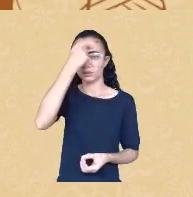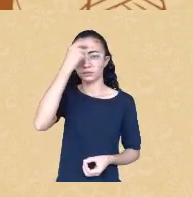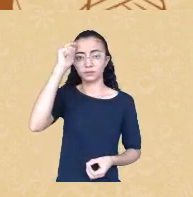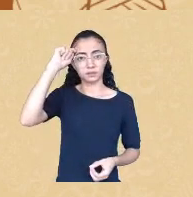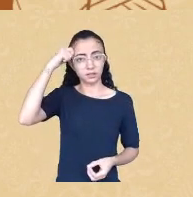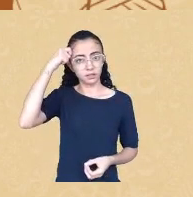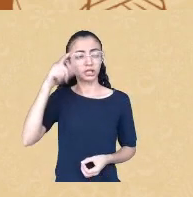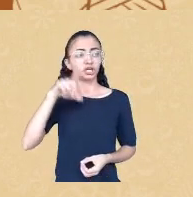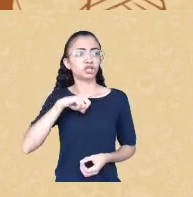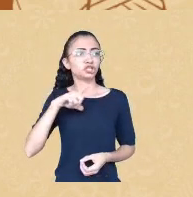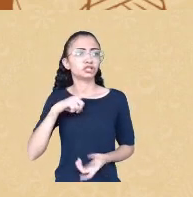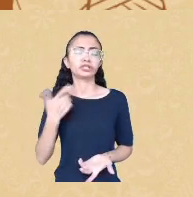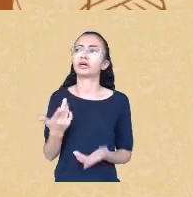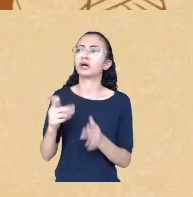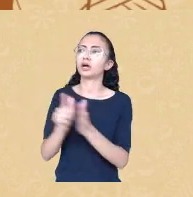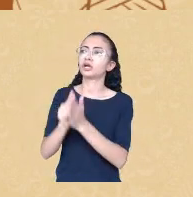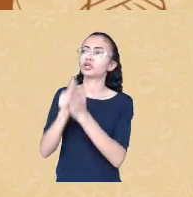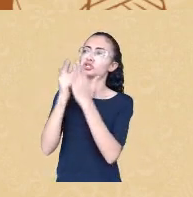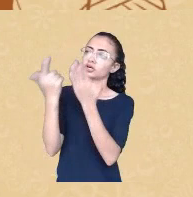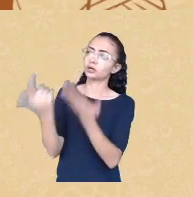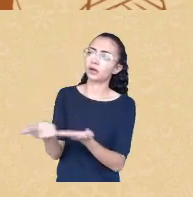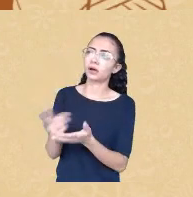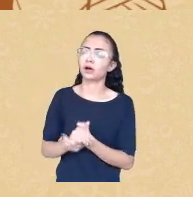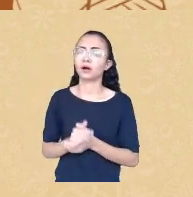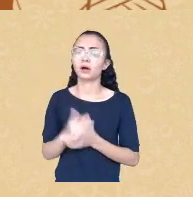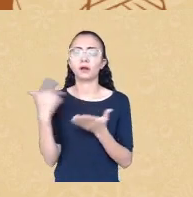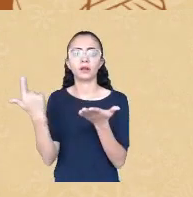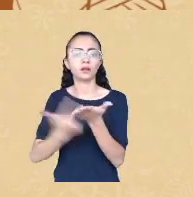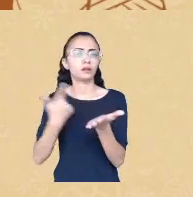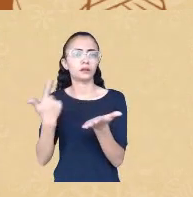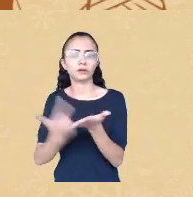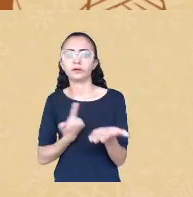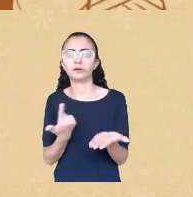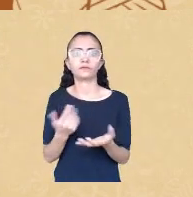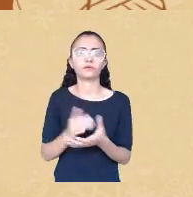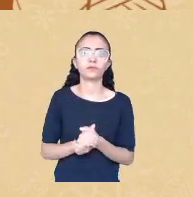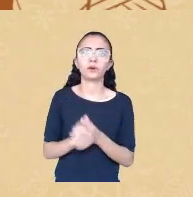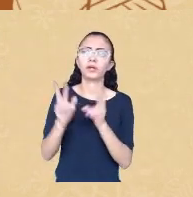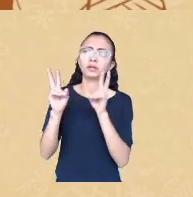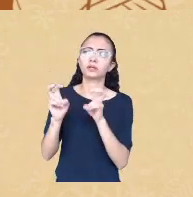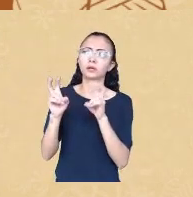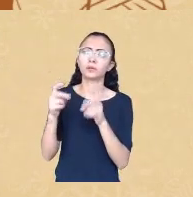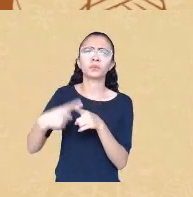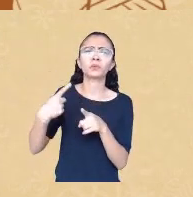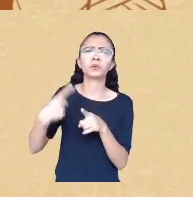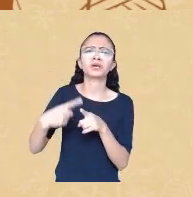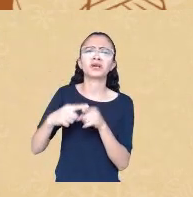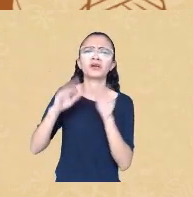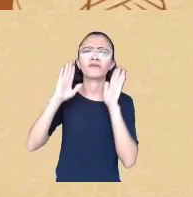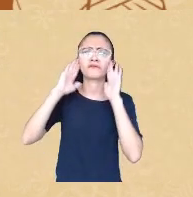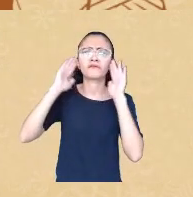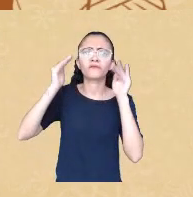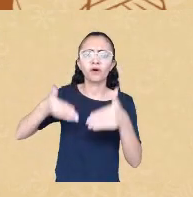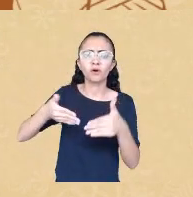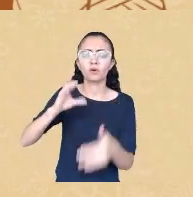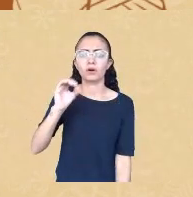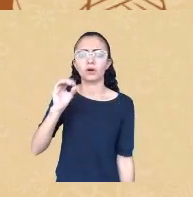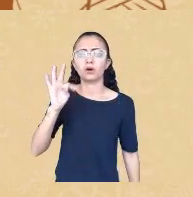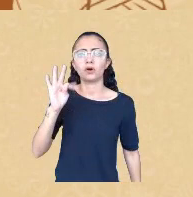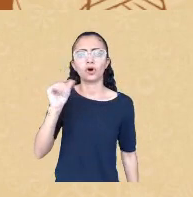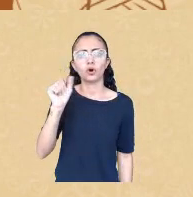eram livros sobre por que, que foi se tratar disso. Nós estávamos inventando racismo nesse país,